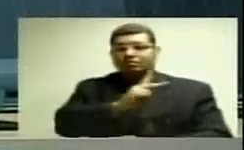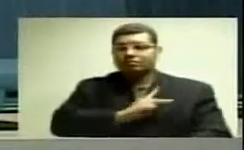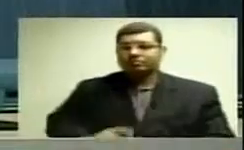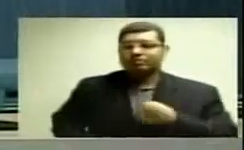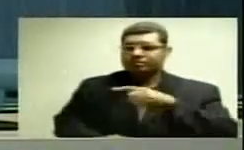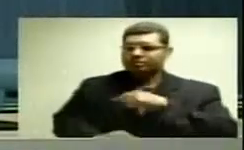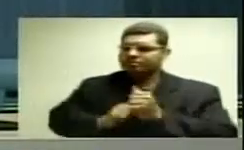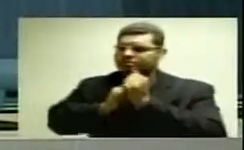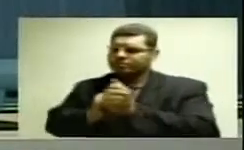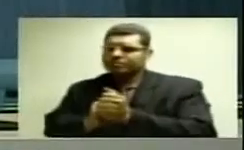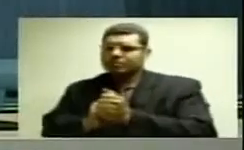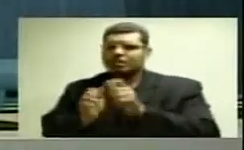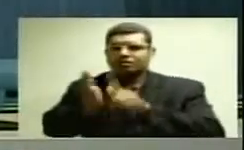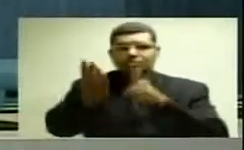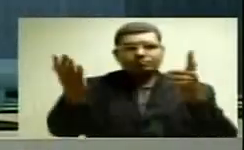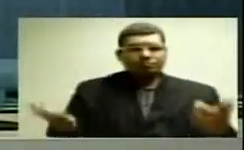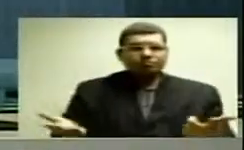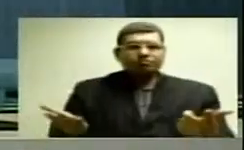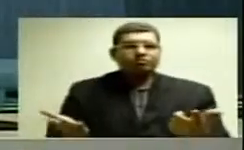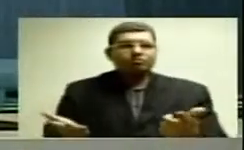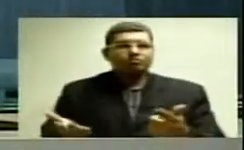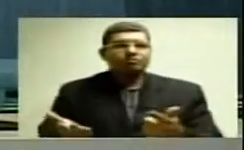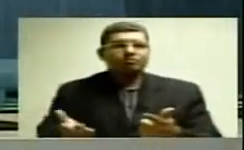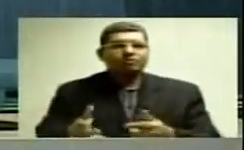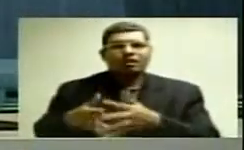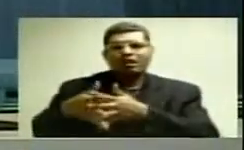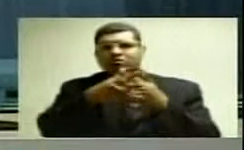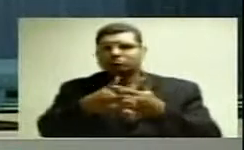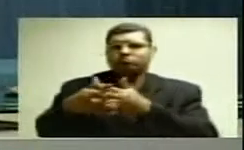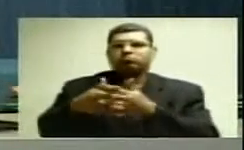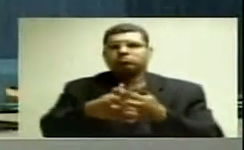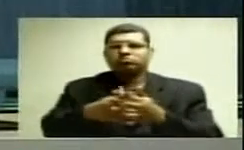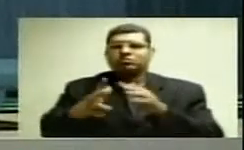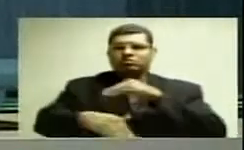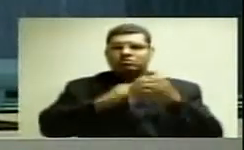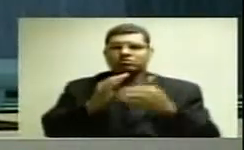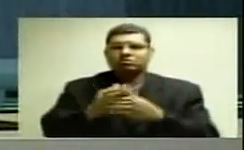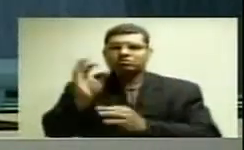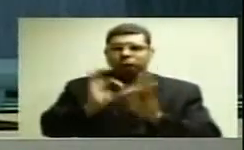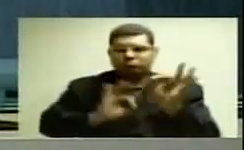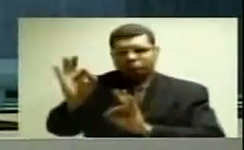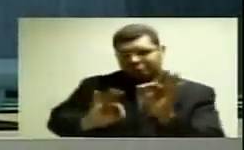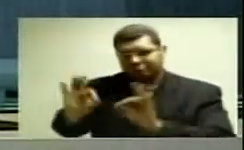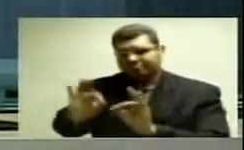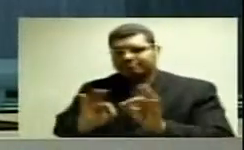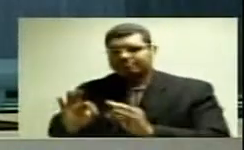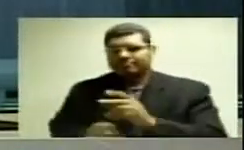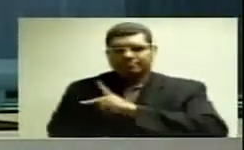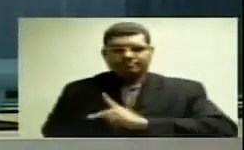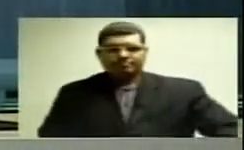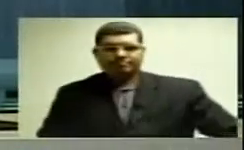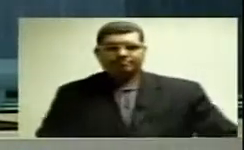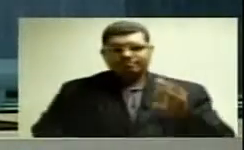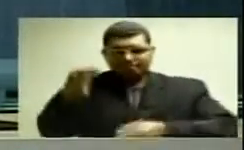Senhor presidente, eu tenho acompanhado pelos jornais a polêmica em torno da proposta da presidência